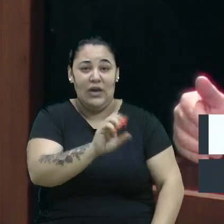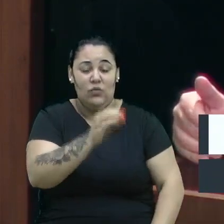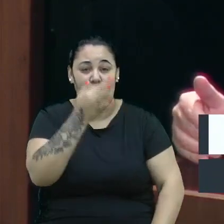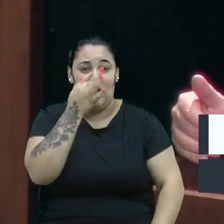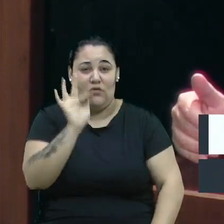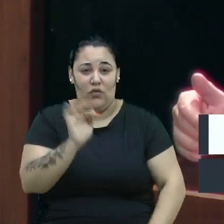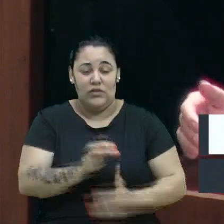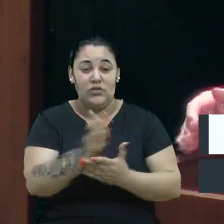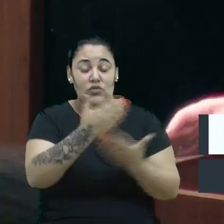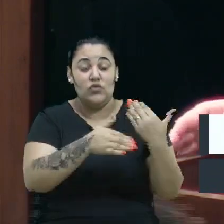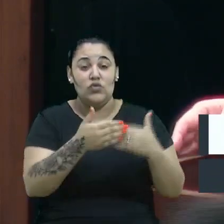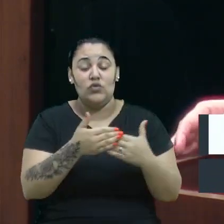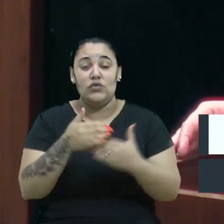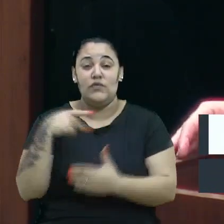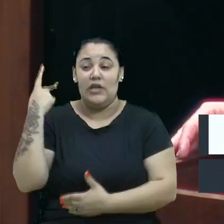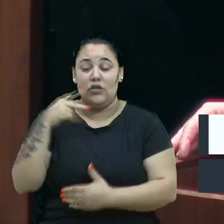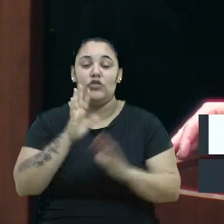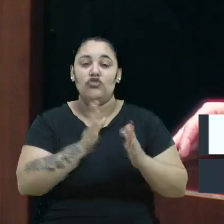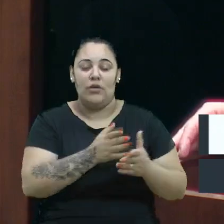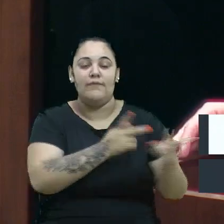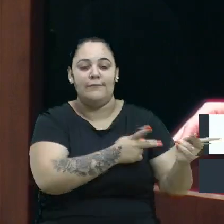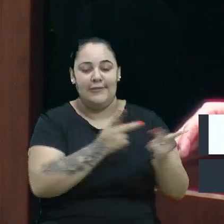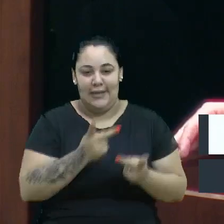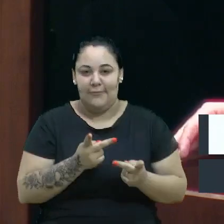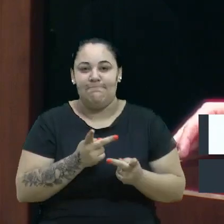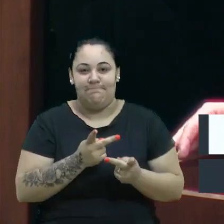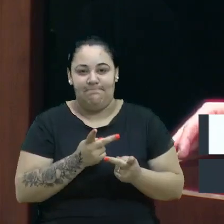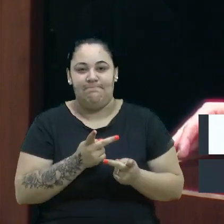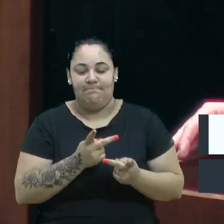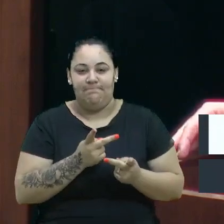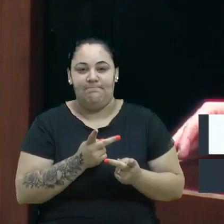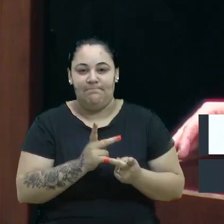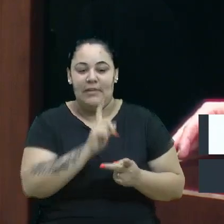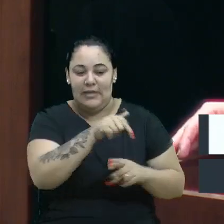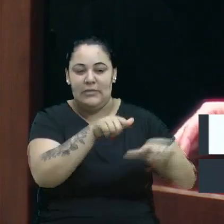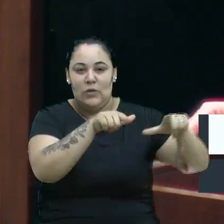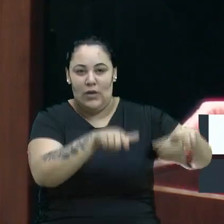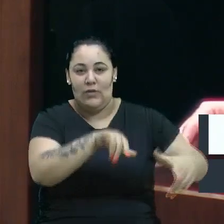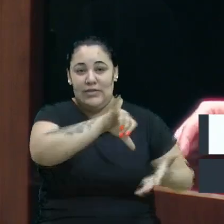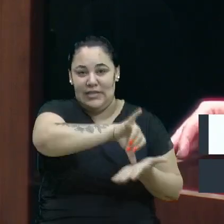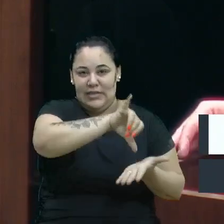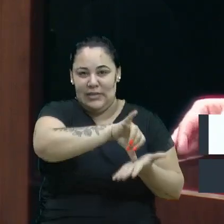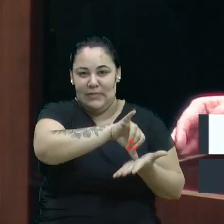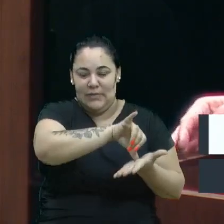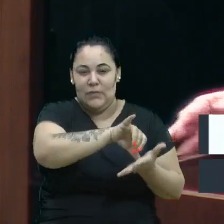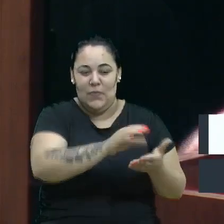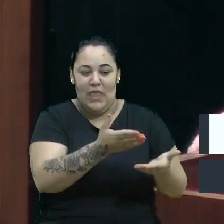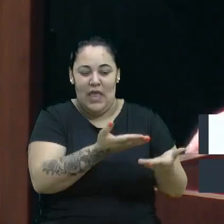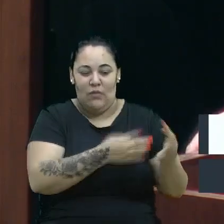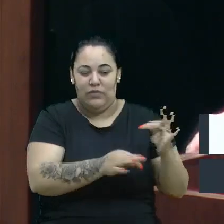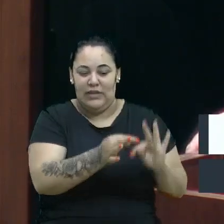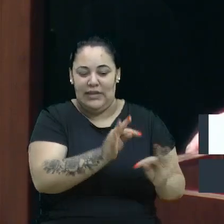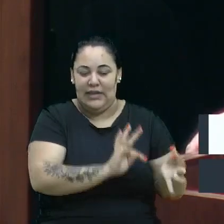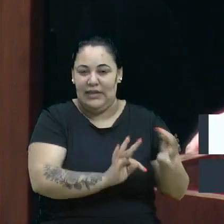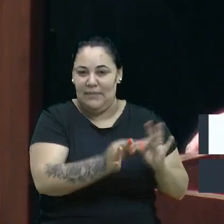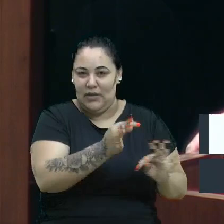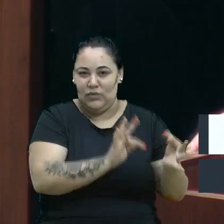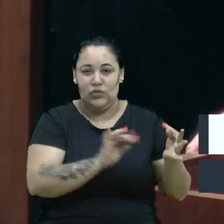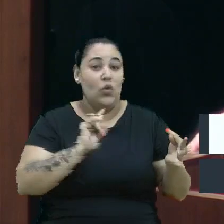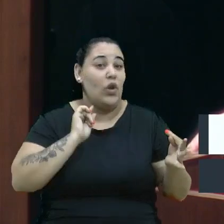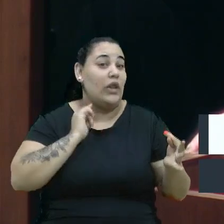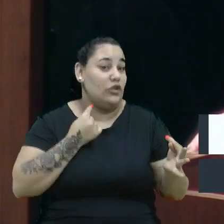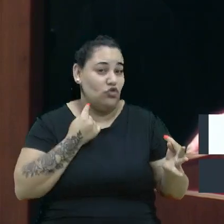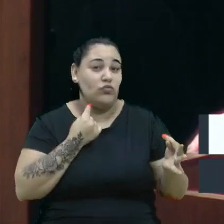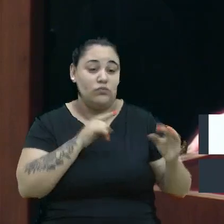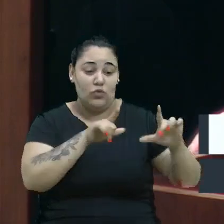foram diversas vezes lá nesse centro de tratamento, né, que é o aterro, lá do Rincão das